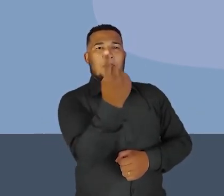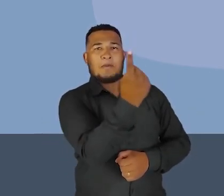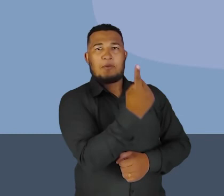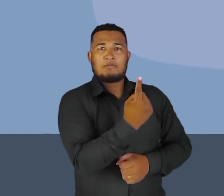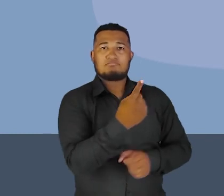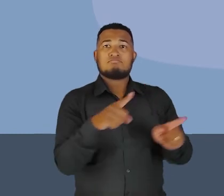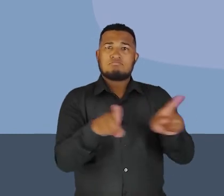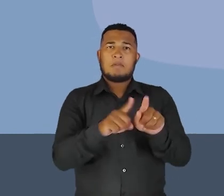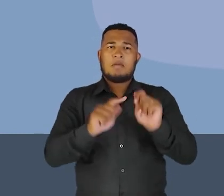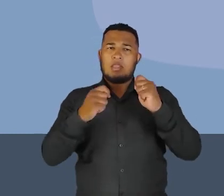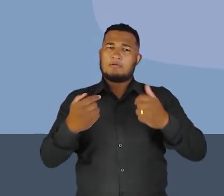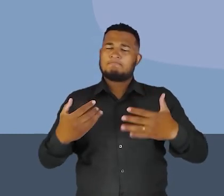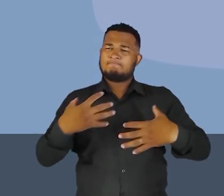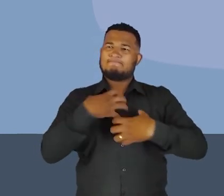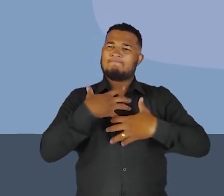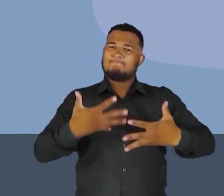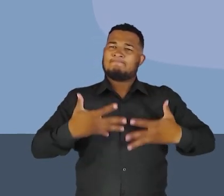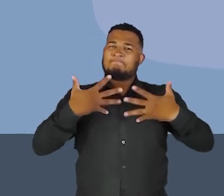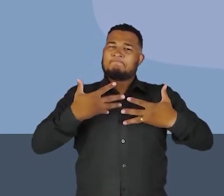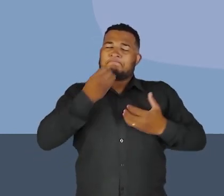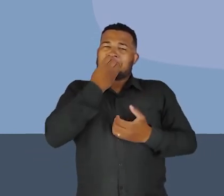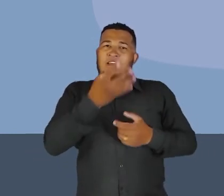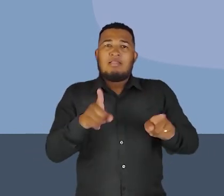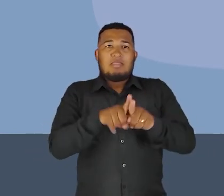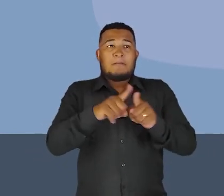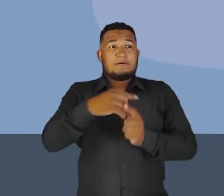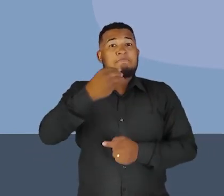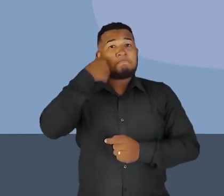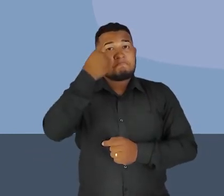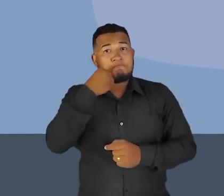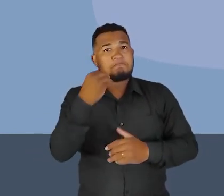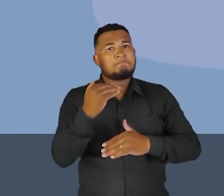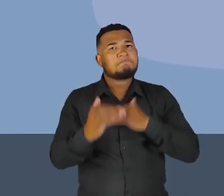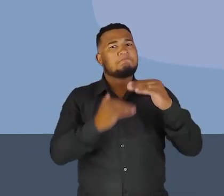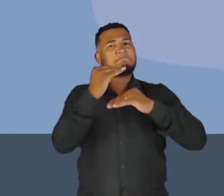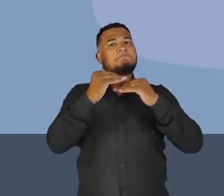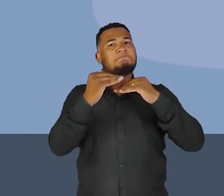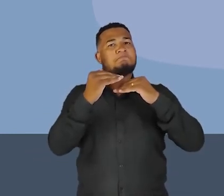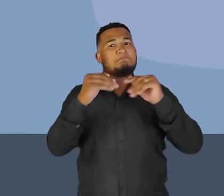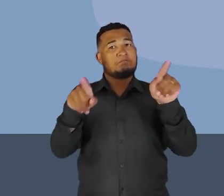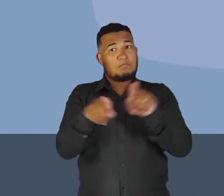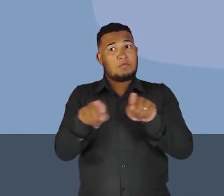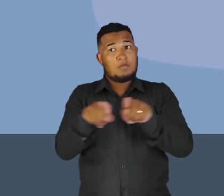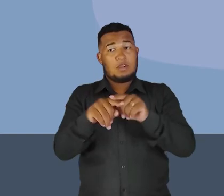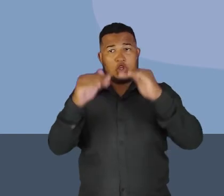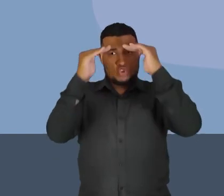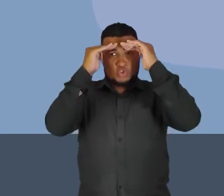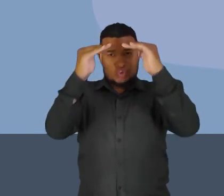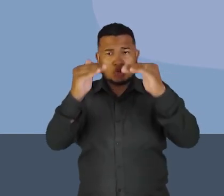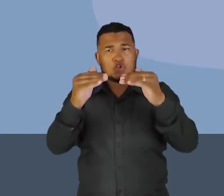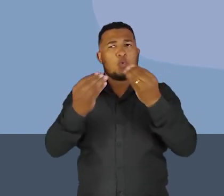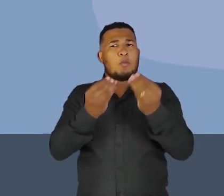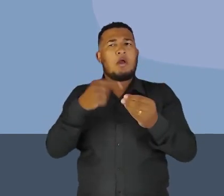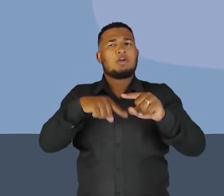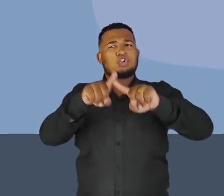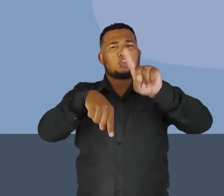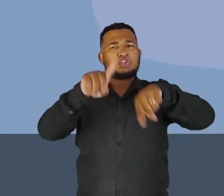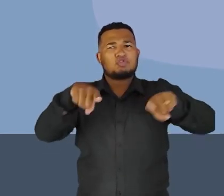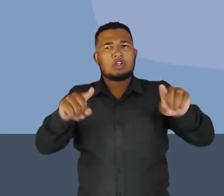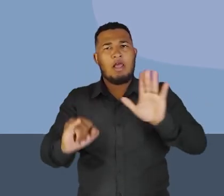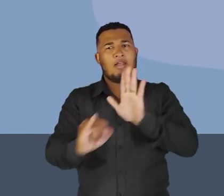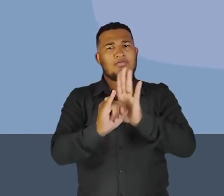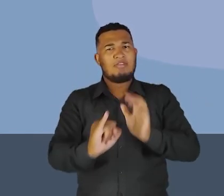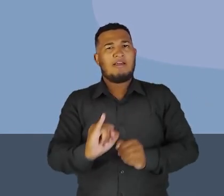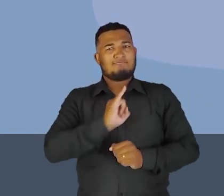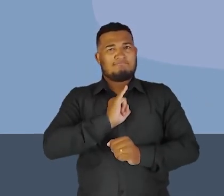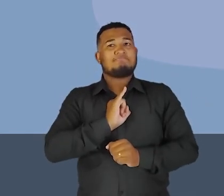promover o bem-estar e experimentação e desenvolvimento integral do jovem, respeito à identidade e à diversidade individual e